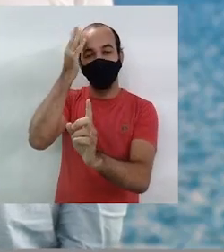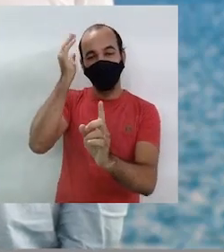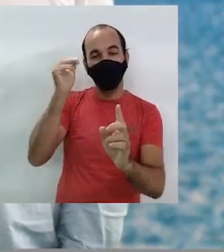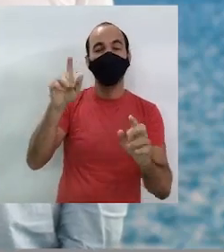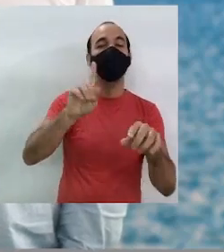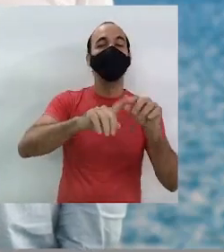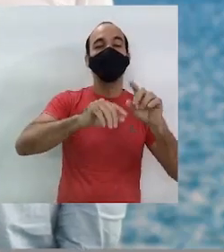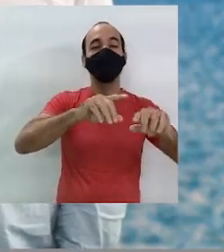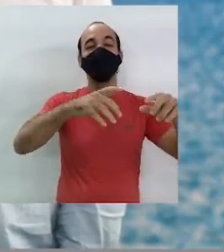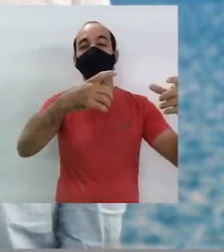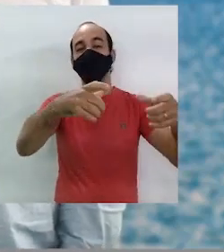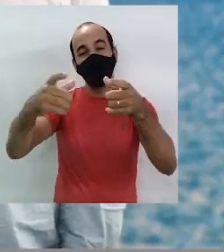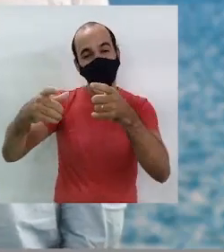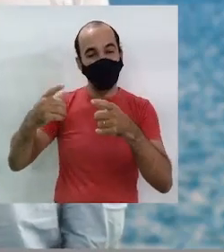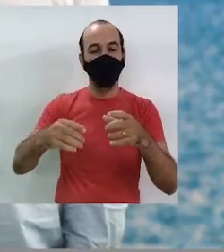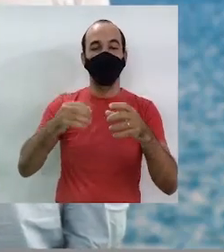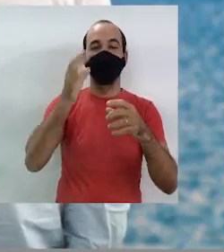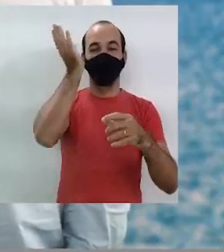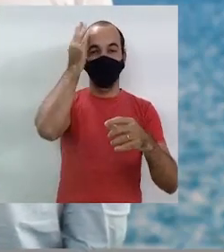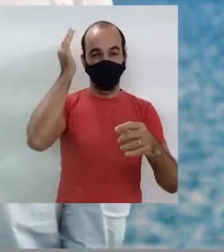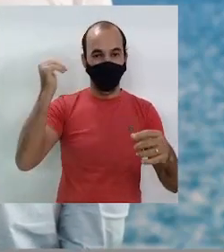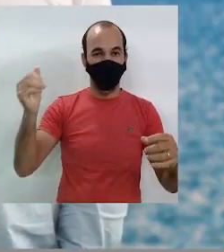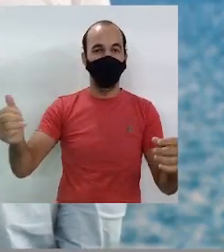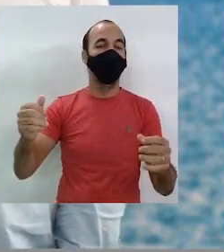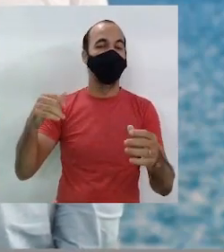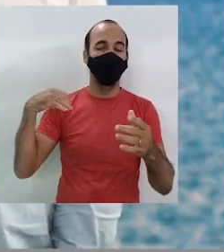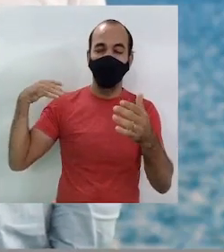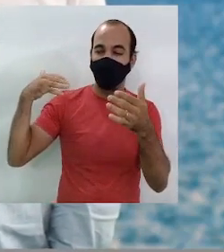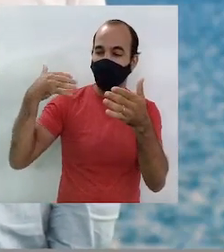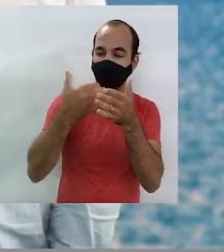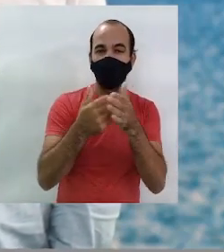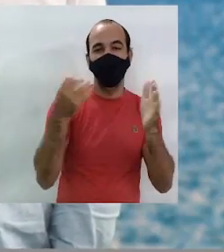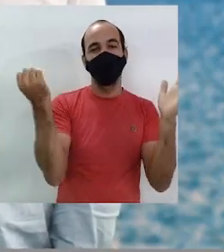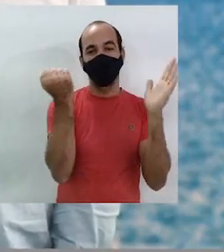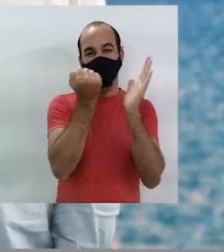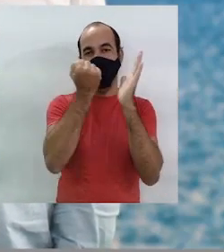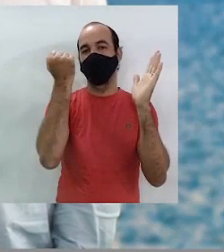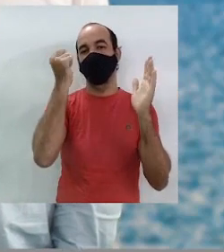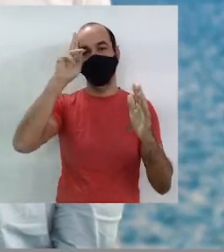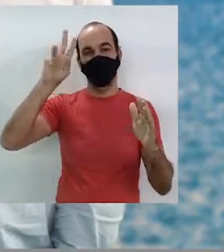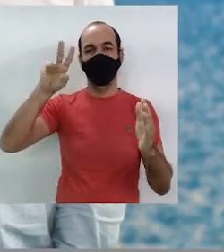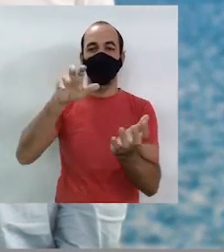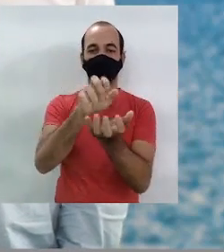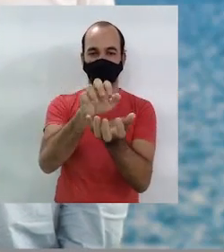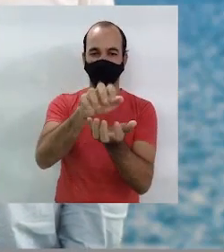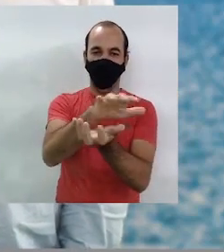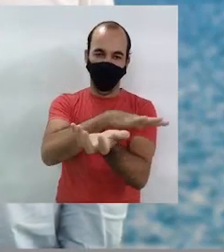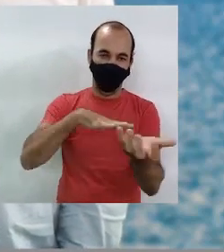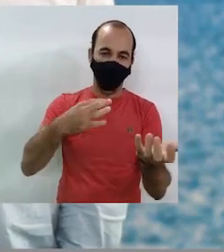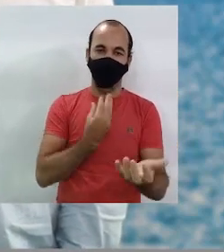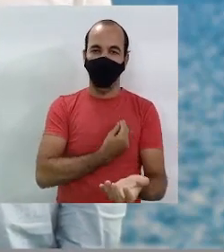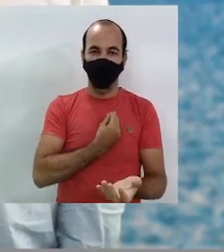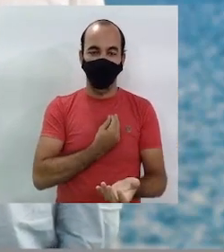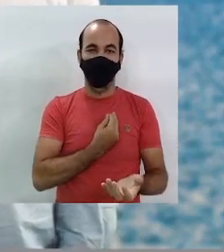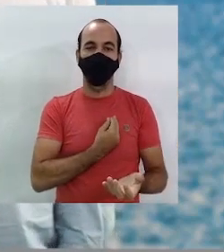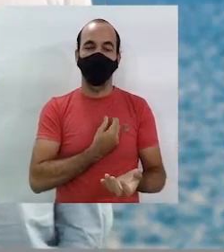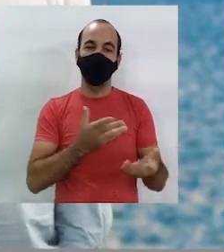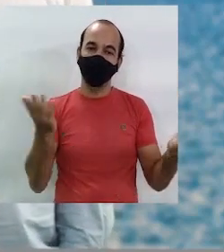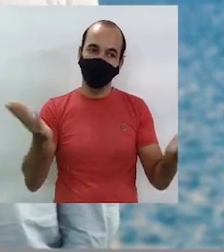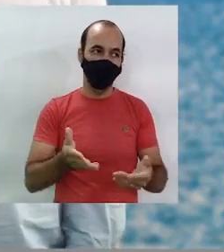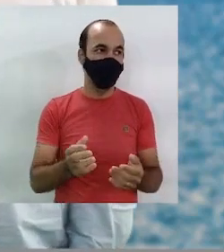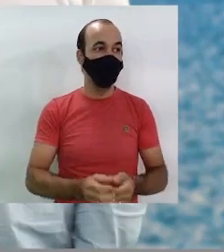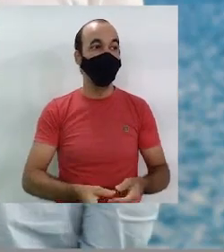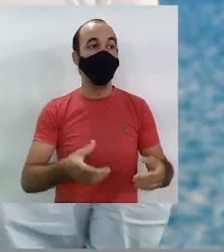e imateriais e as pessoas, aqueles que fizeram e fazem a história. E hoje nós temos a visita do